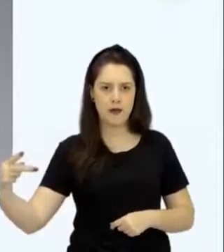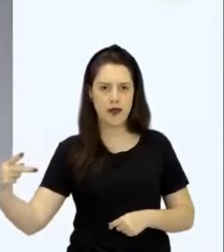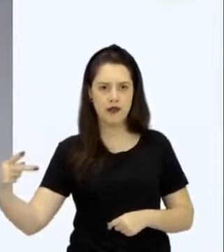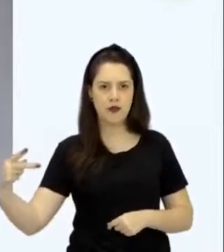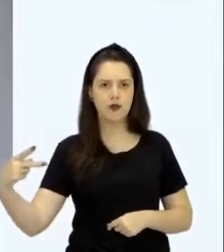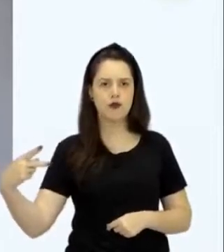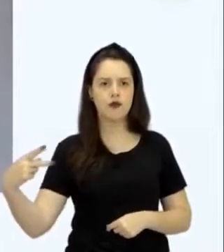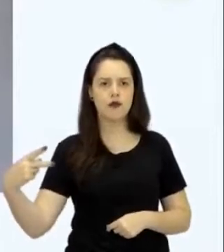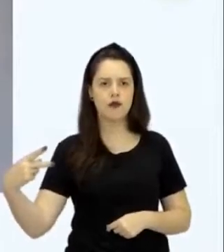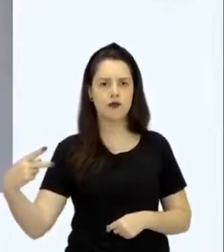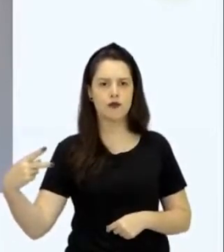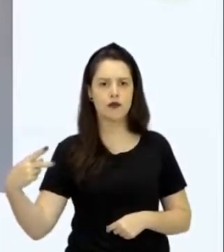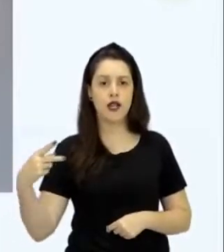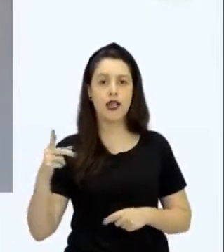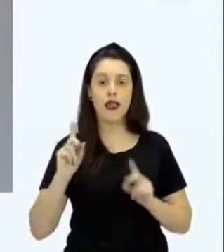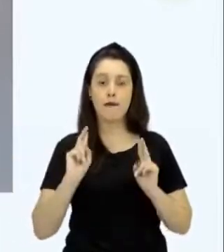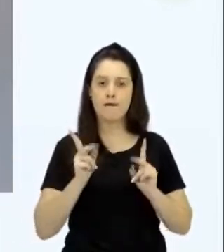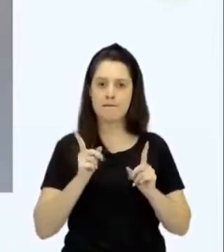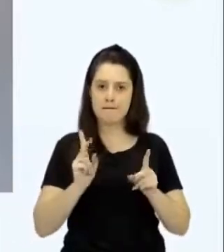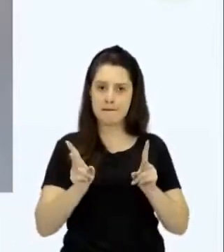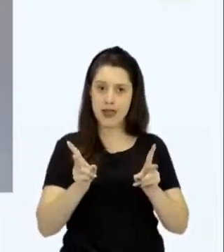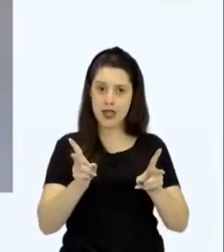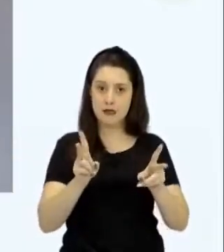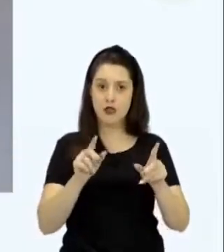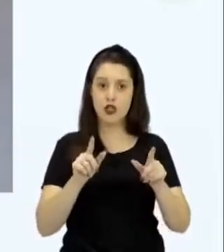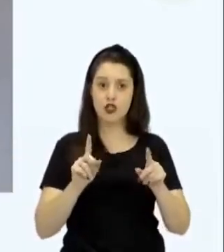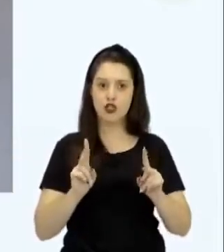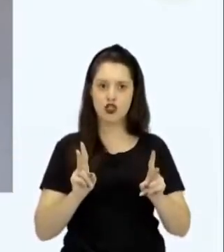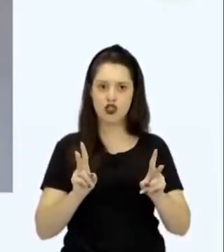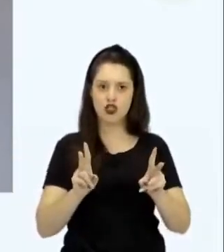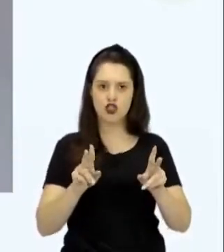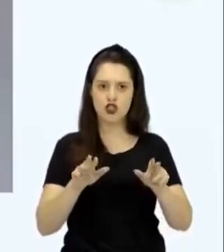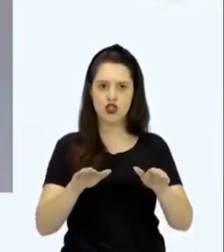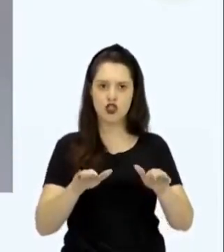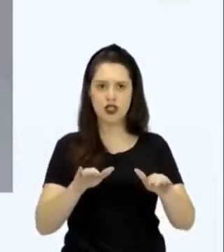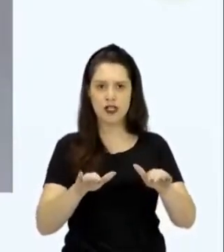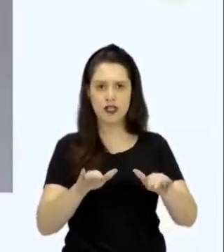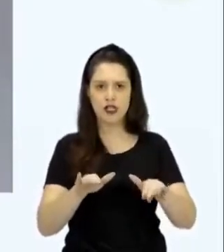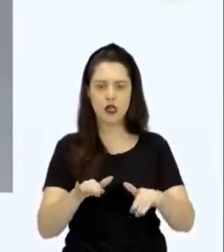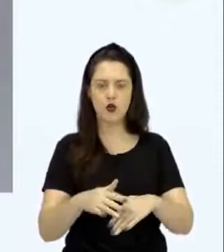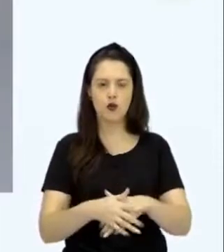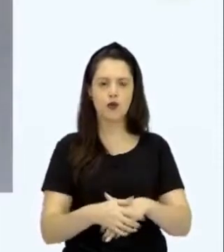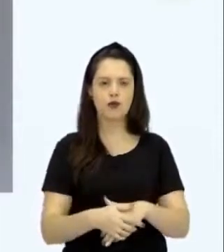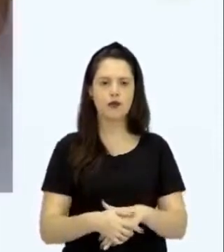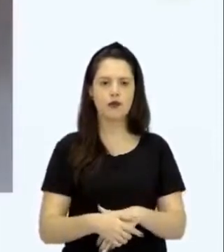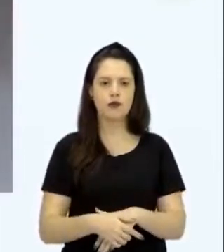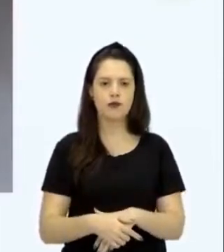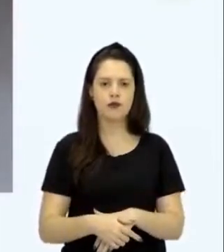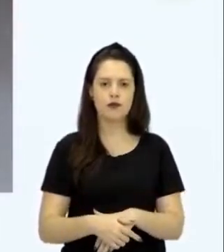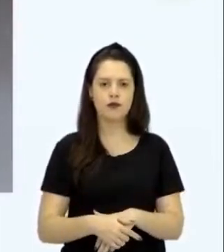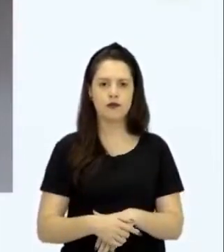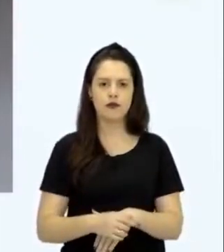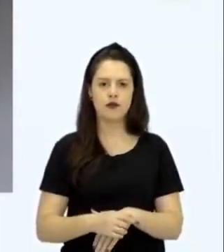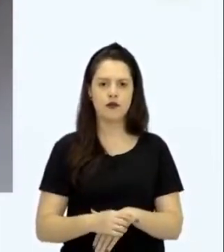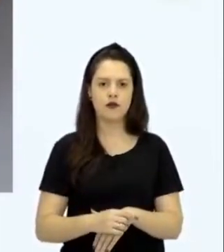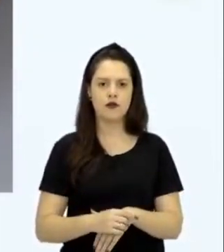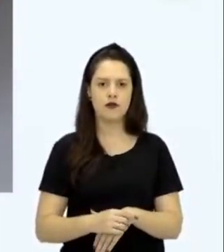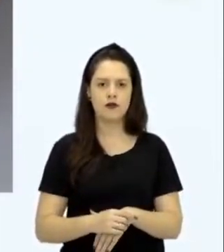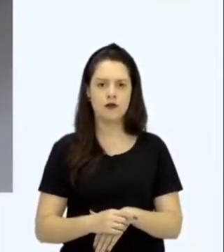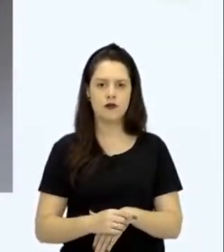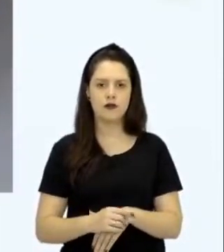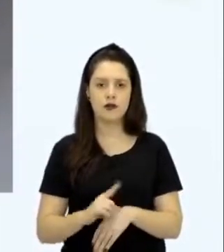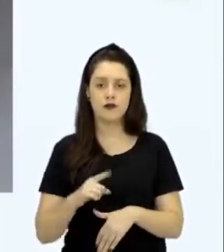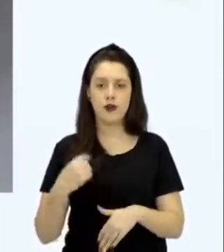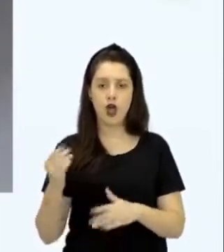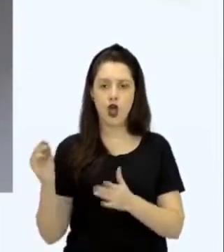direção, aqui o nosso jumper na mesma direção do pino do meio do potenciômetro, e nós conectamos aqui na nossa placa